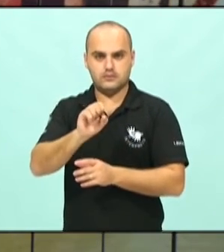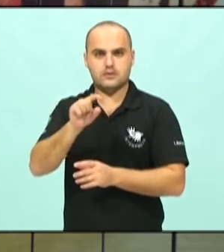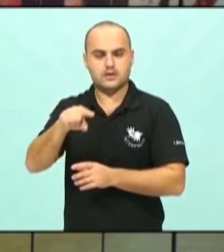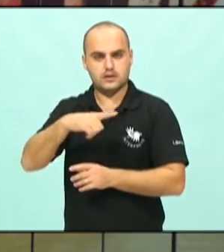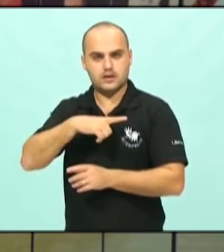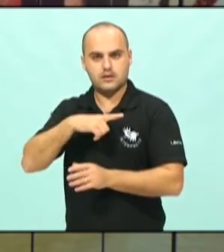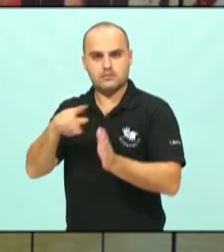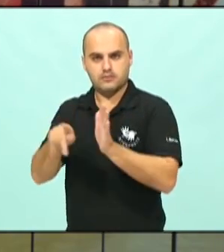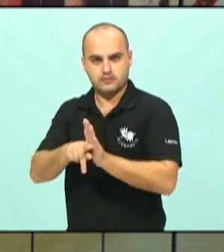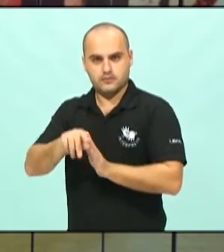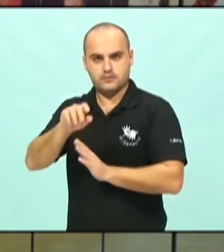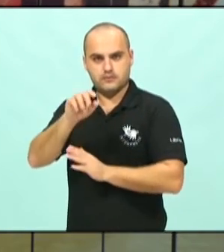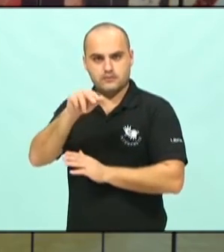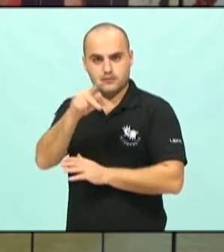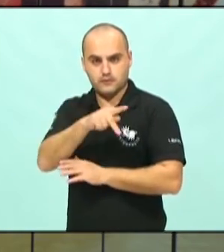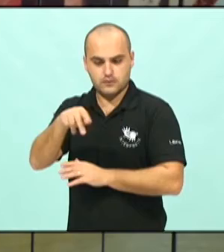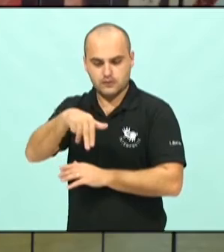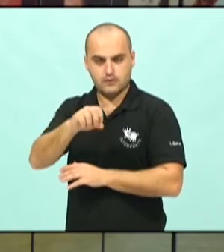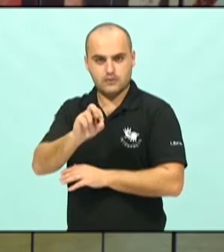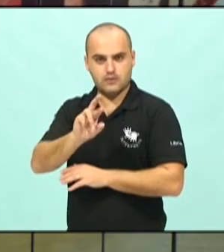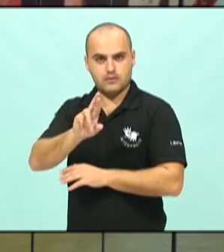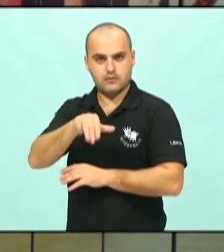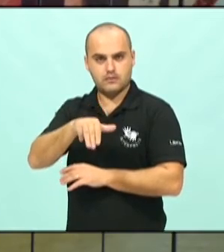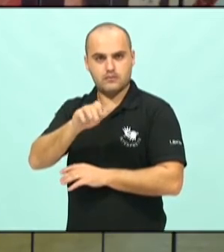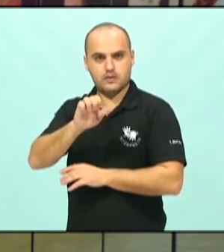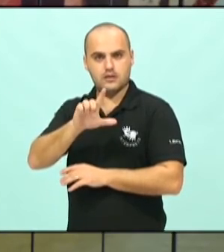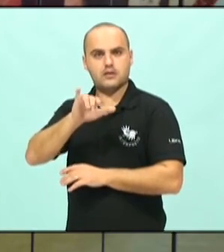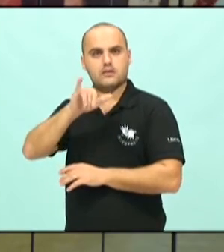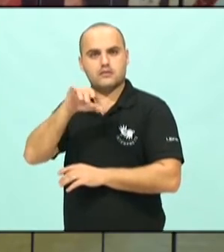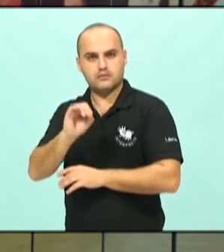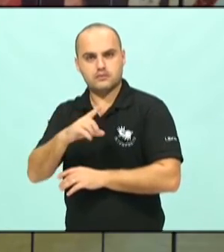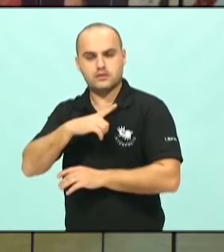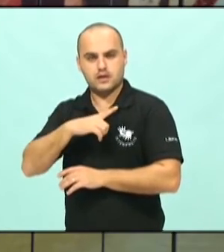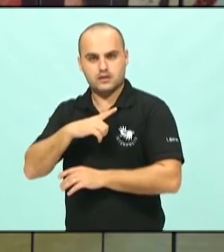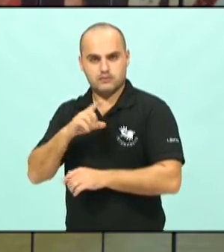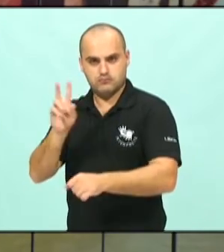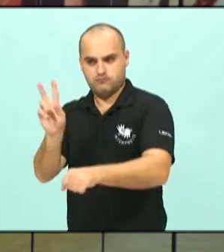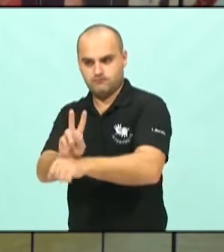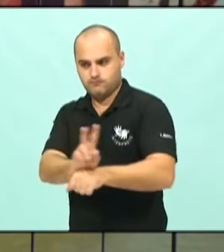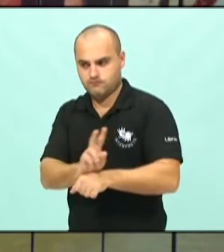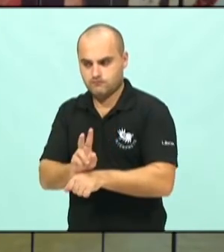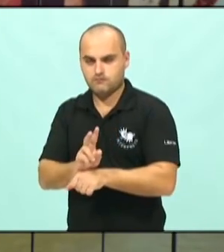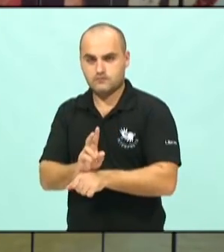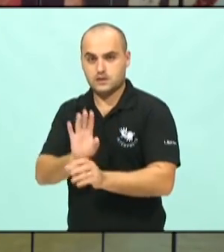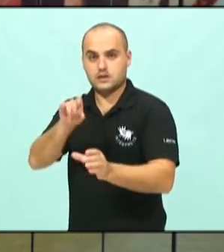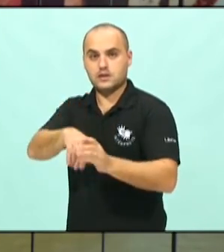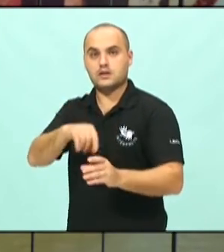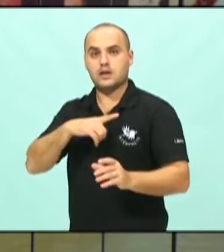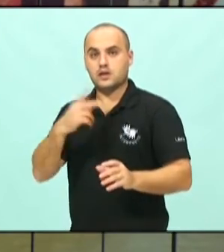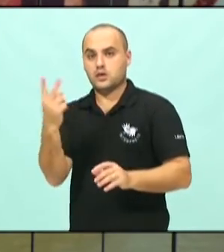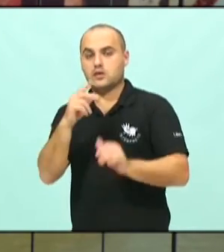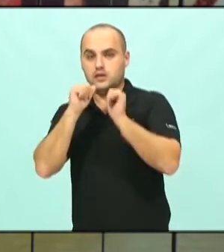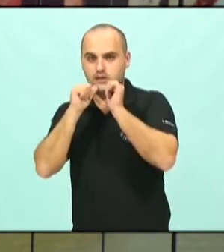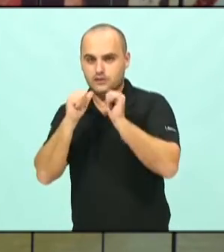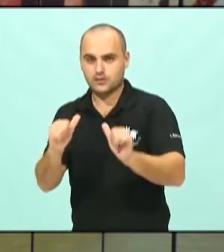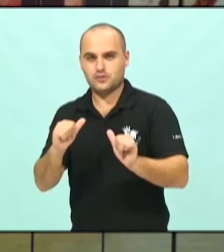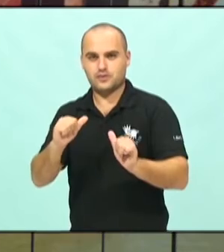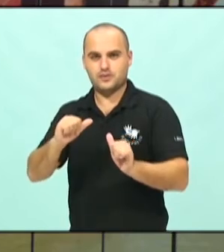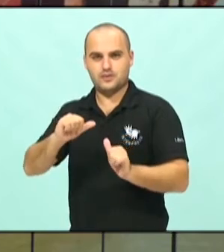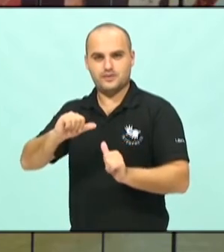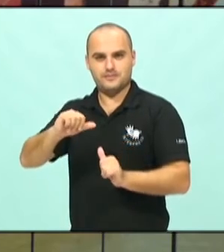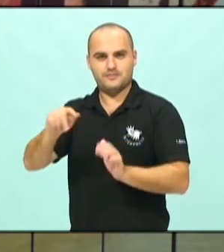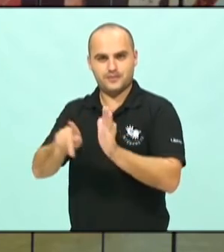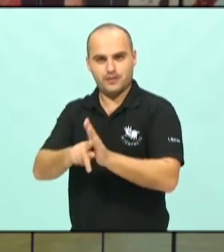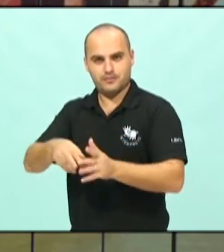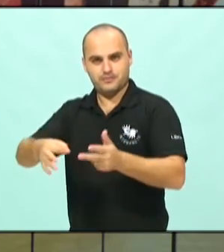Weber, o nosso superintendente. Dentro dessa superintendência, a gente tem 2 assessores jurídicos e toda uma